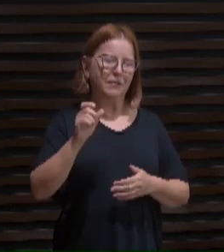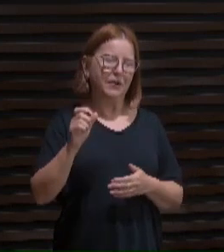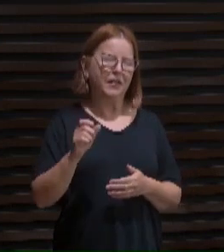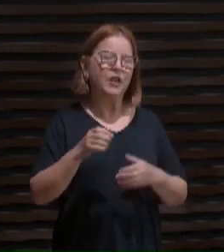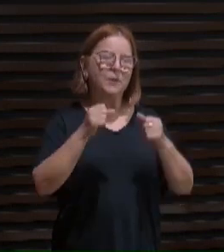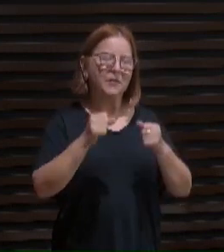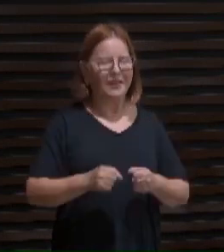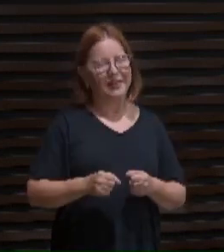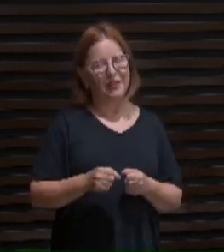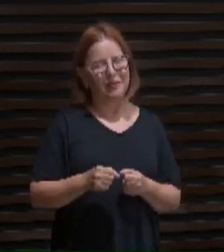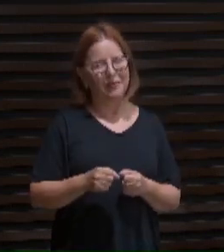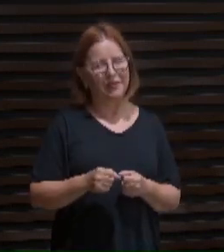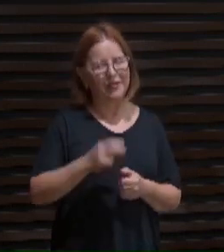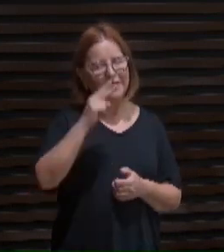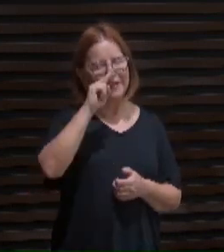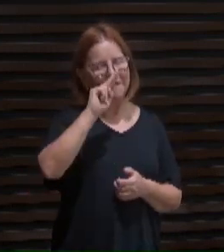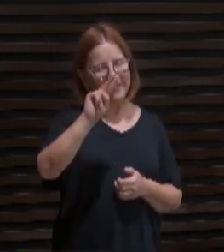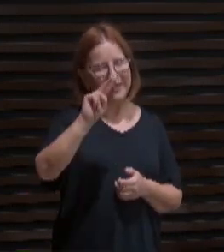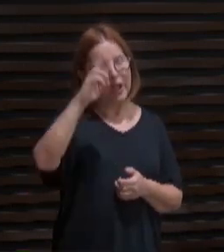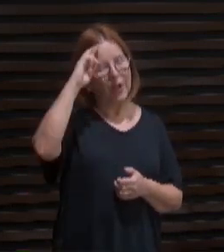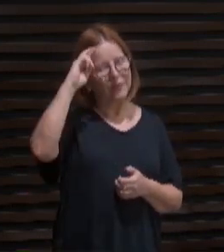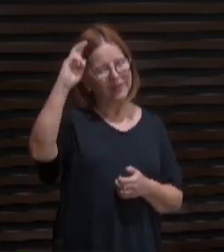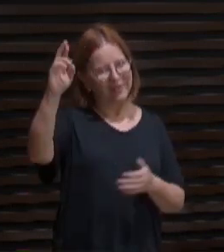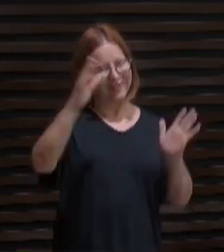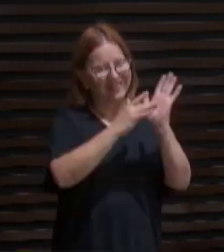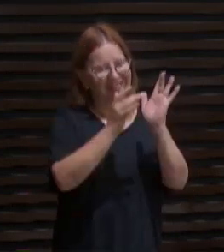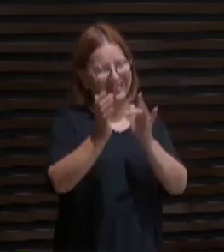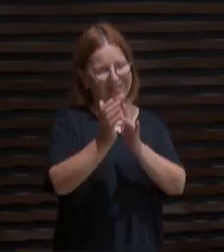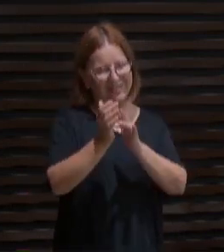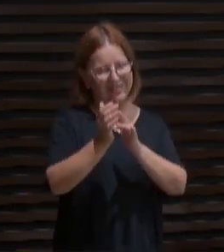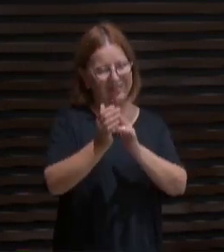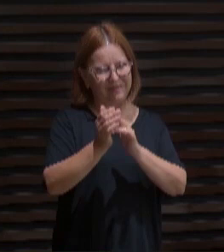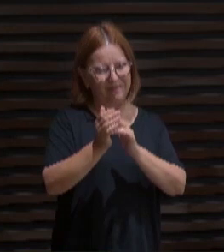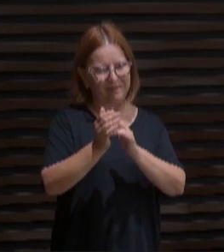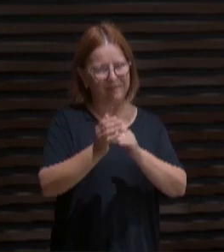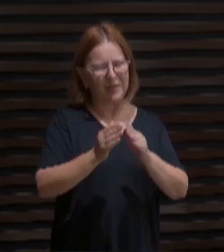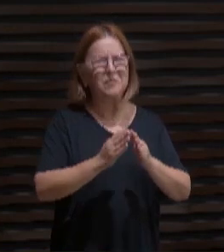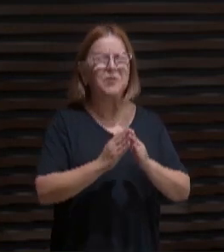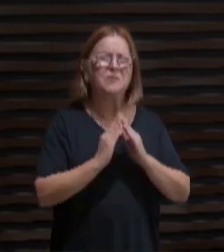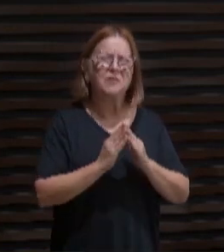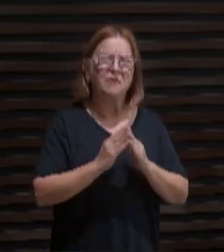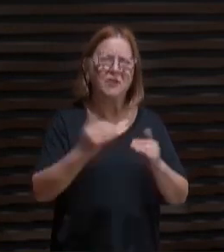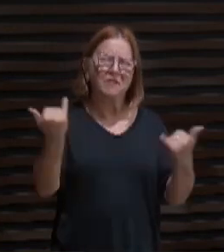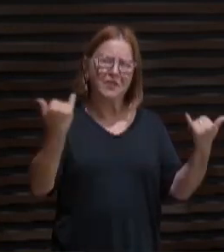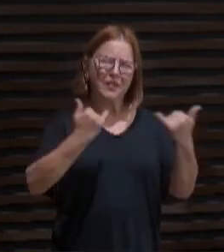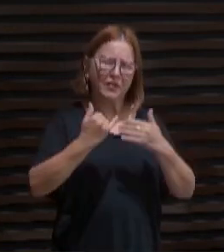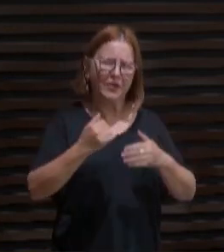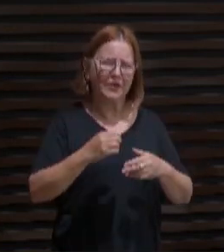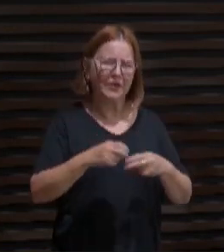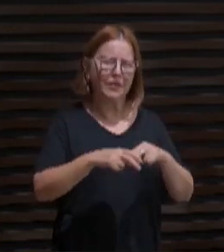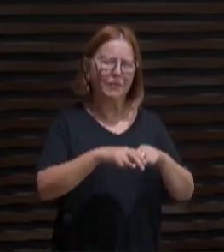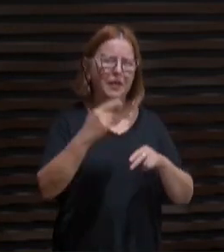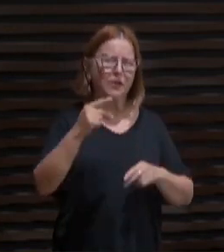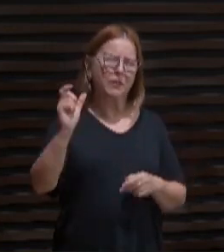que nos satisfaz plenamente. Jesus, fala conosco, pela Tua palavra e pelo Teu